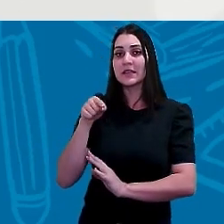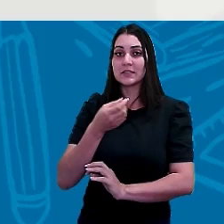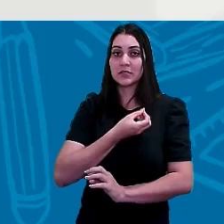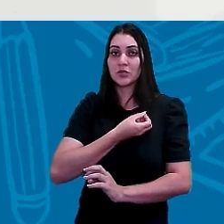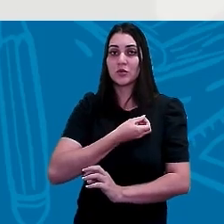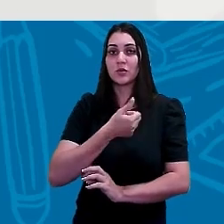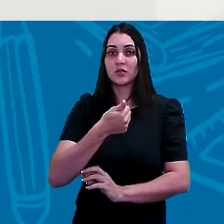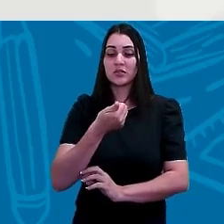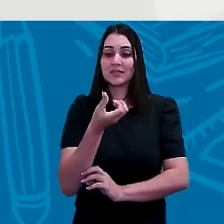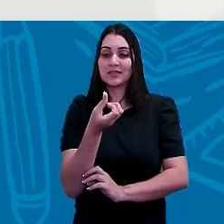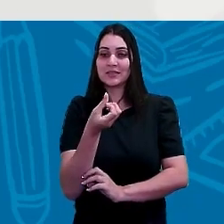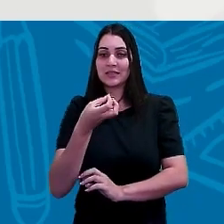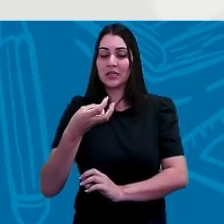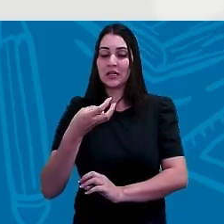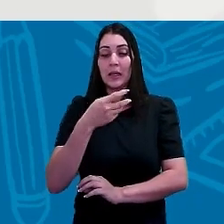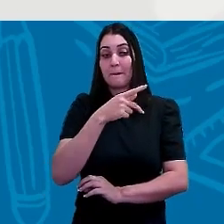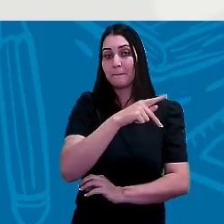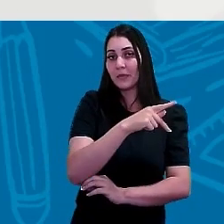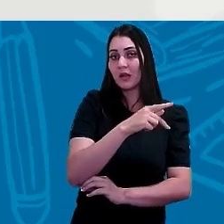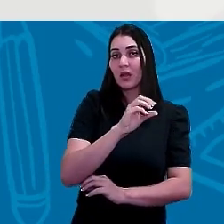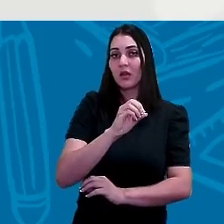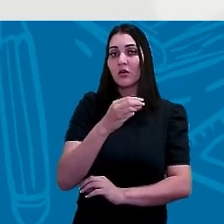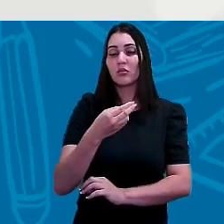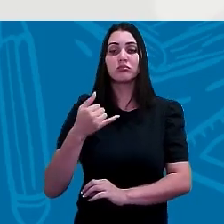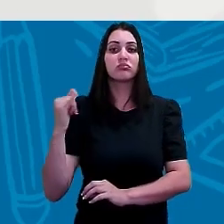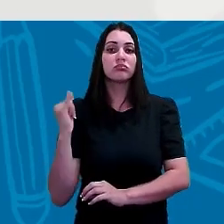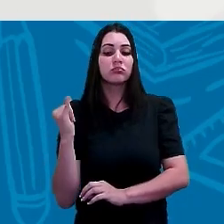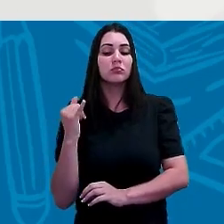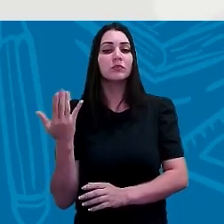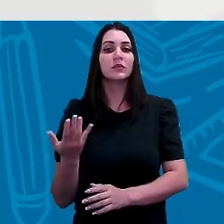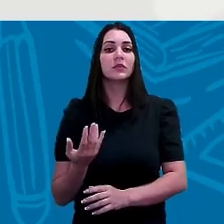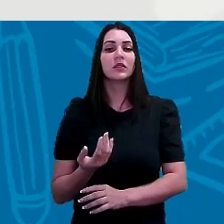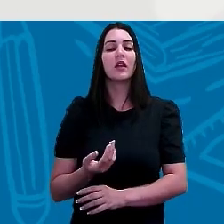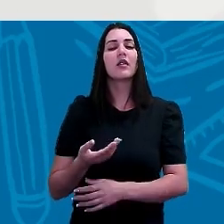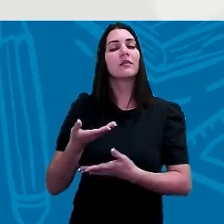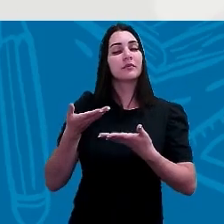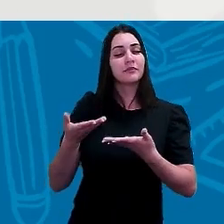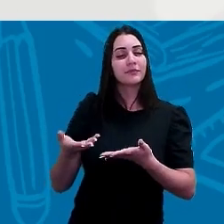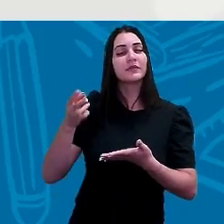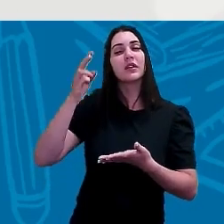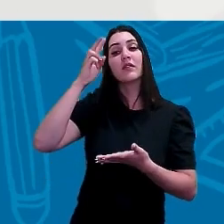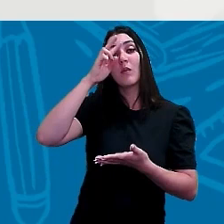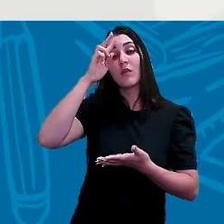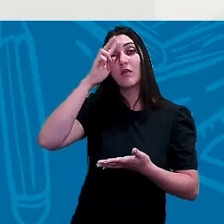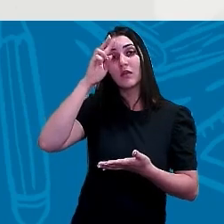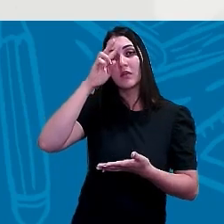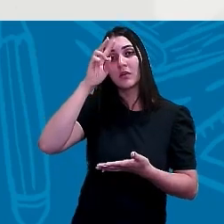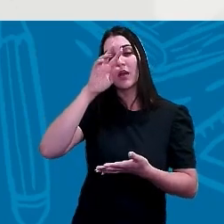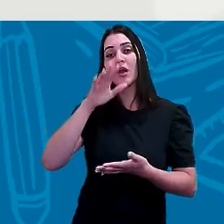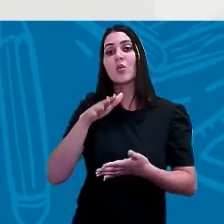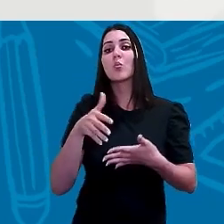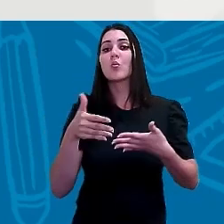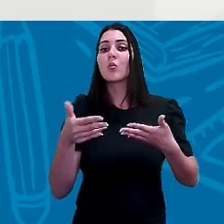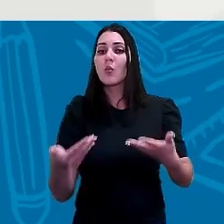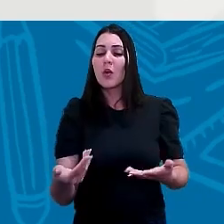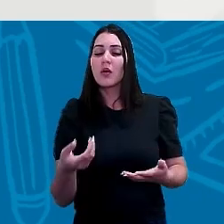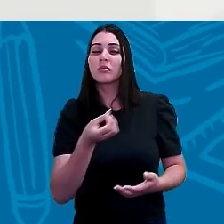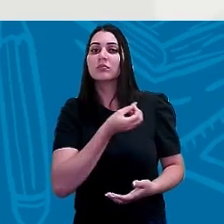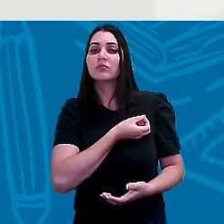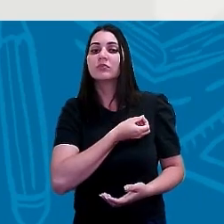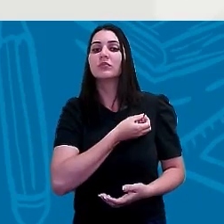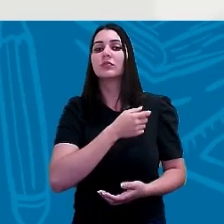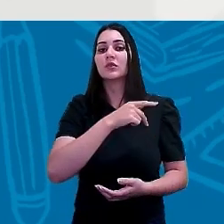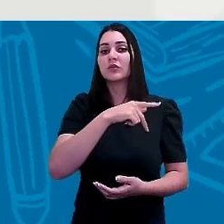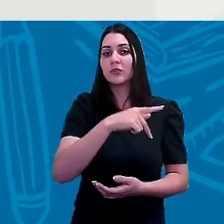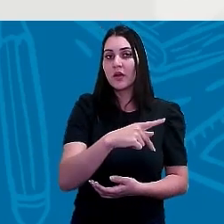par ou ele é ímpar? Para isso, a gente vai relembrar quais são os números pares e quais